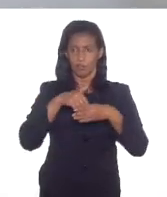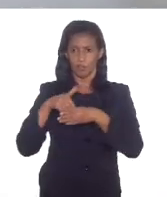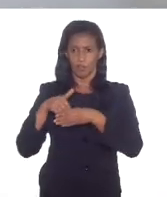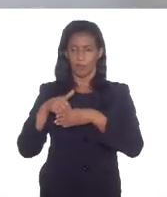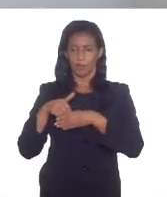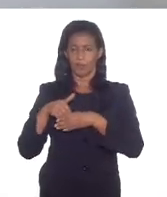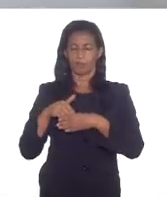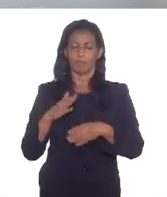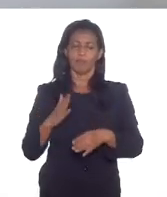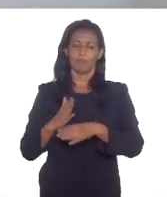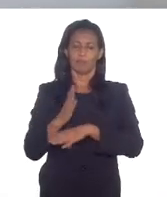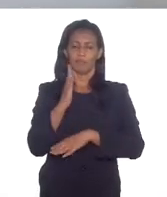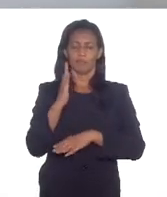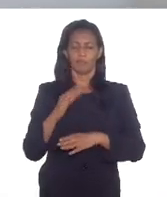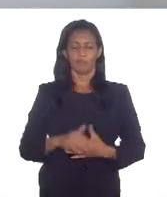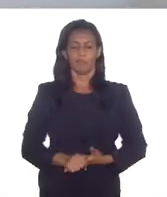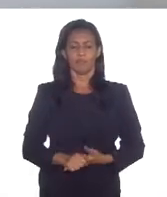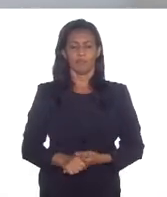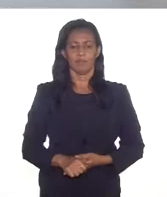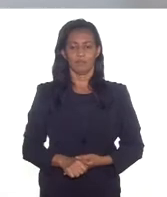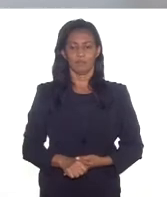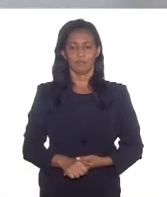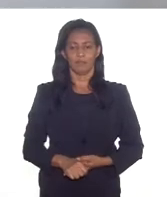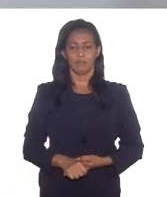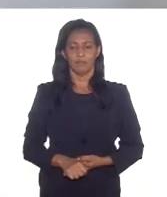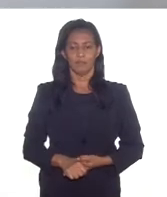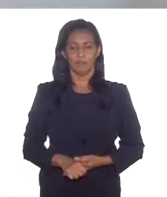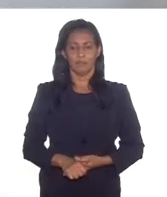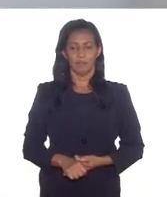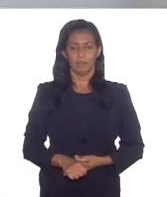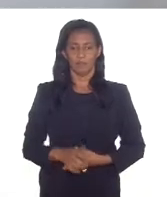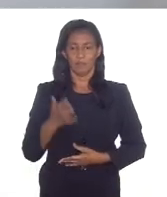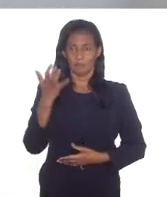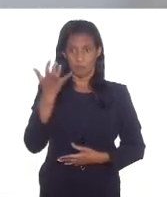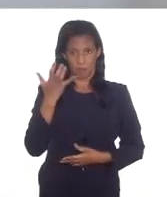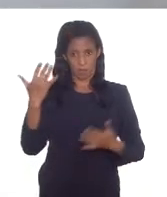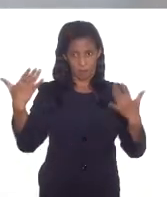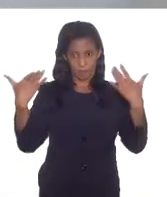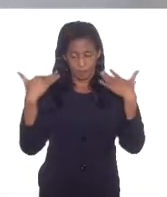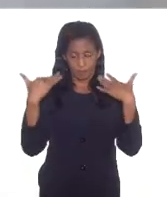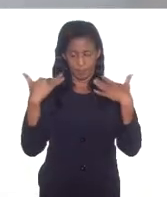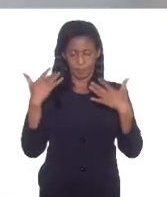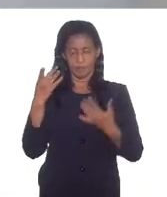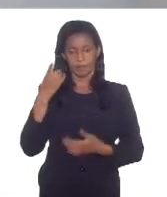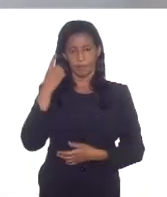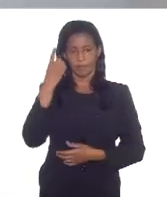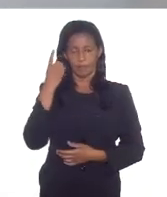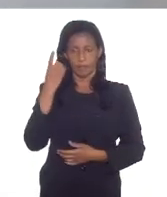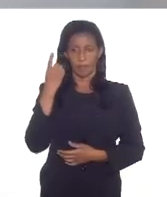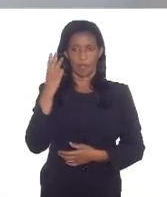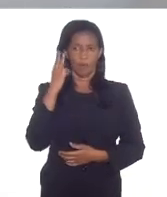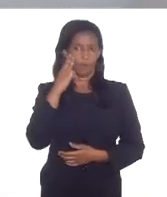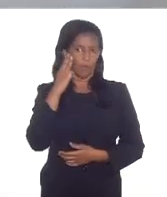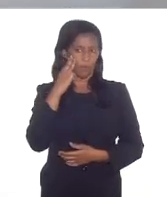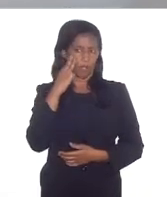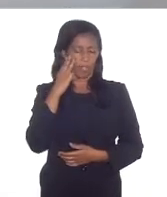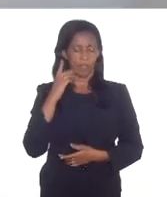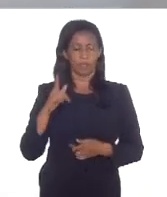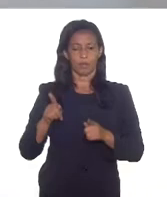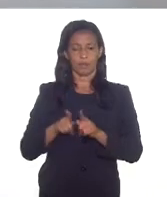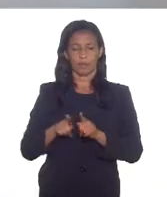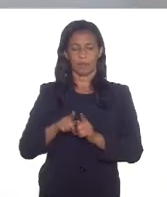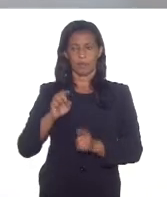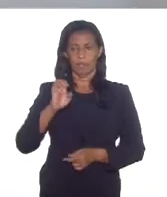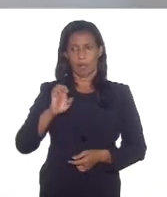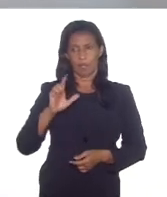aprovam permaneçam como estão, aprovado, vai autógrafo. Eu queria chamar a atenção do deputado Valdec, também do deputado Eliomar e